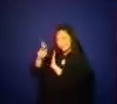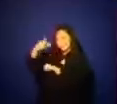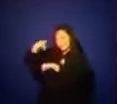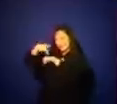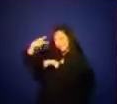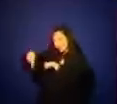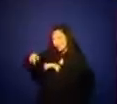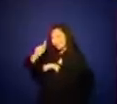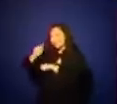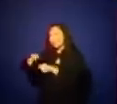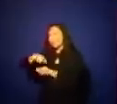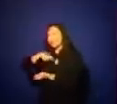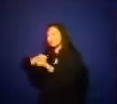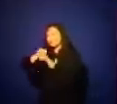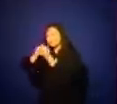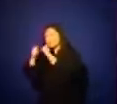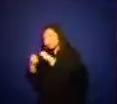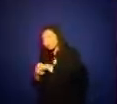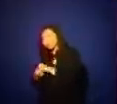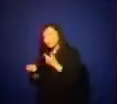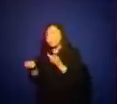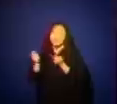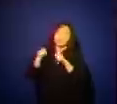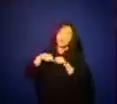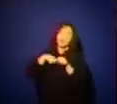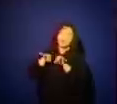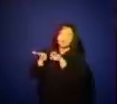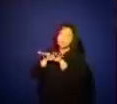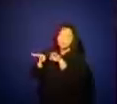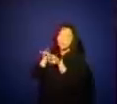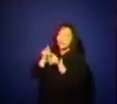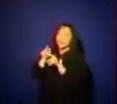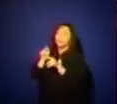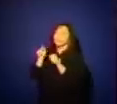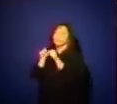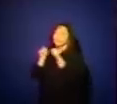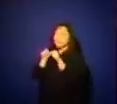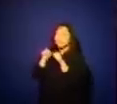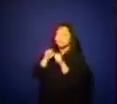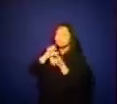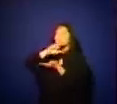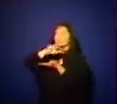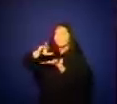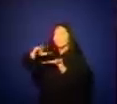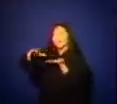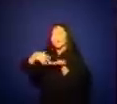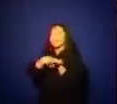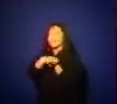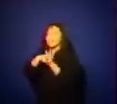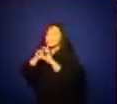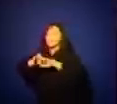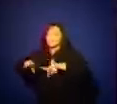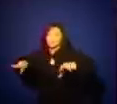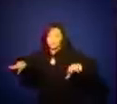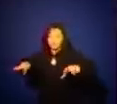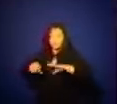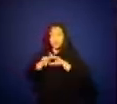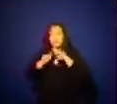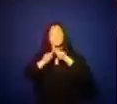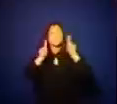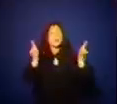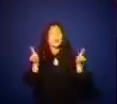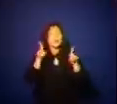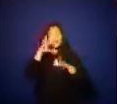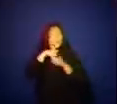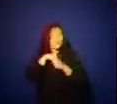a moeda ser conversível histórico de deforma baixa e a gente pode em vários casos Diferentes né E aí você tem um tema